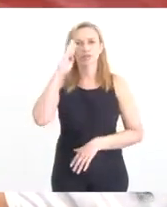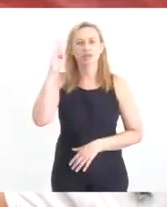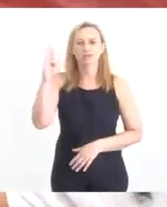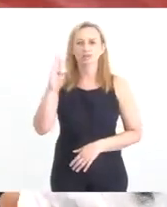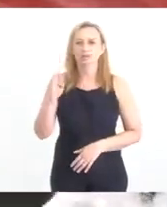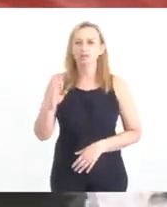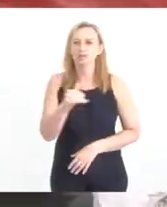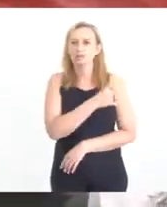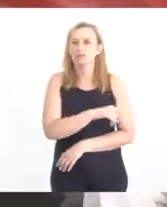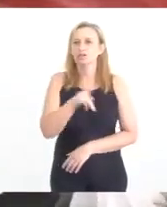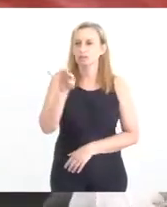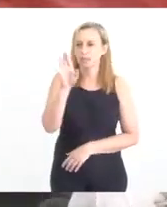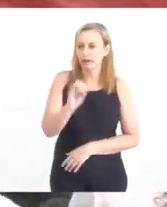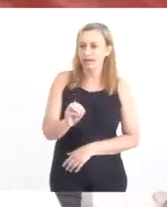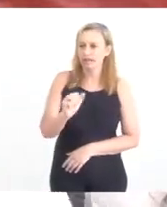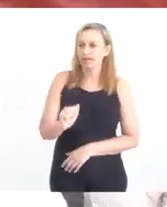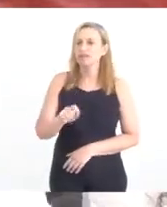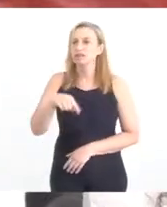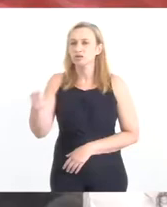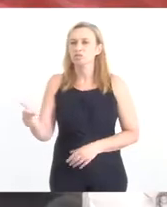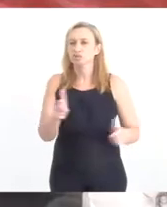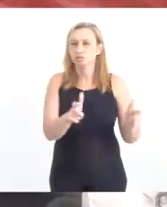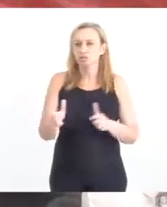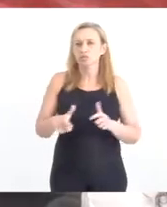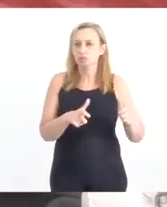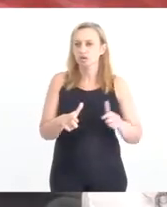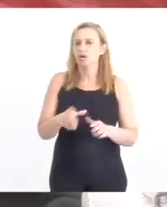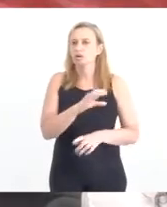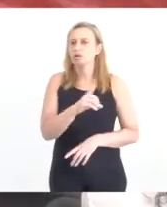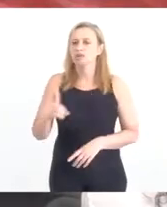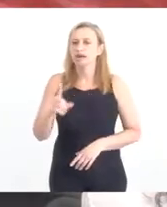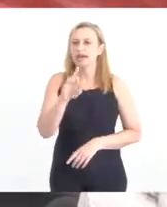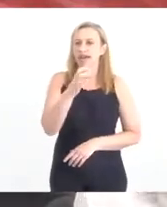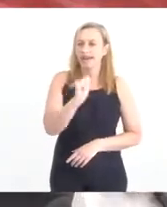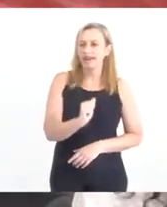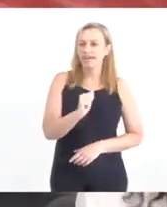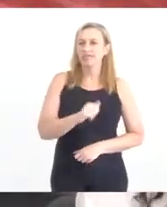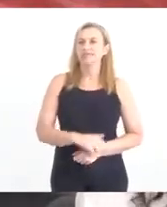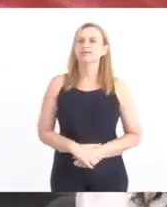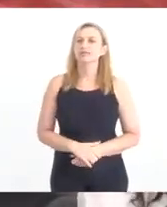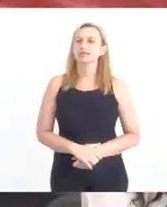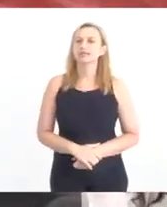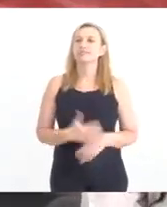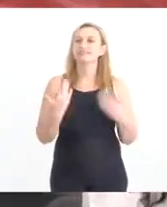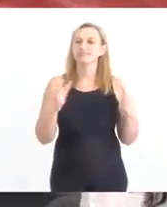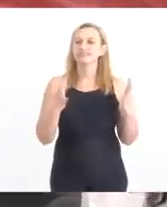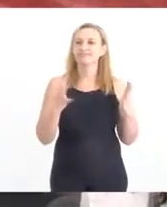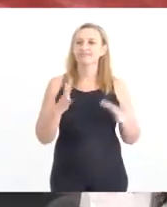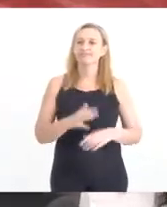fundamental no Rio das Pedras mais em vários outros lugares a coordenadora Érica Alves